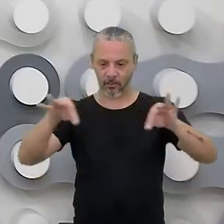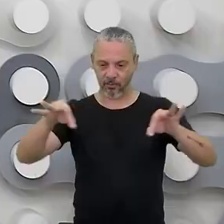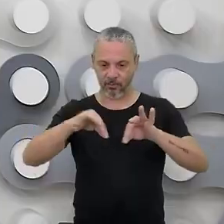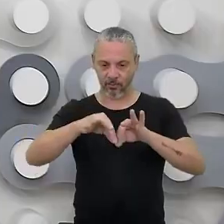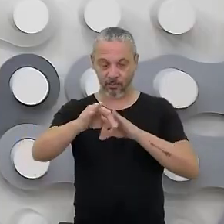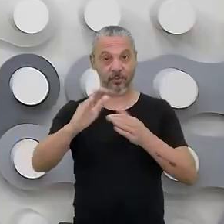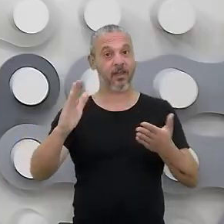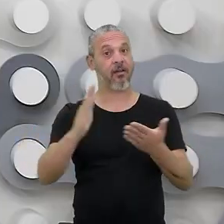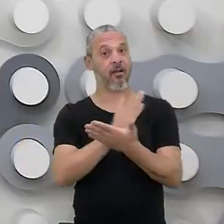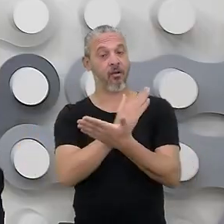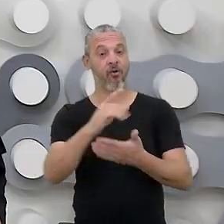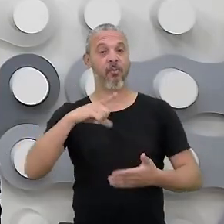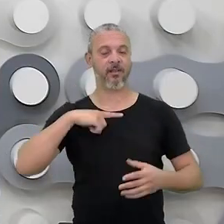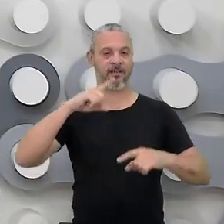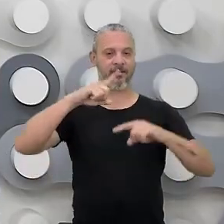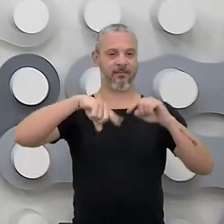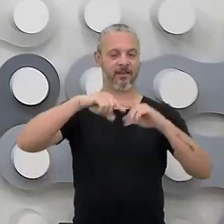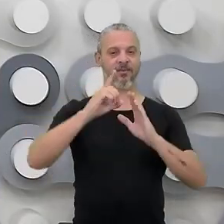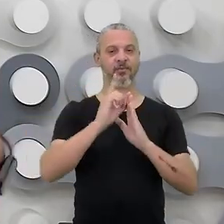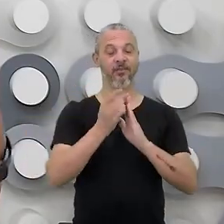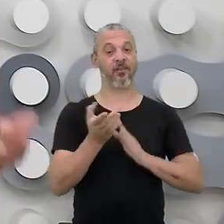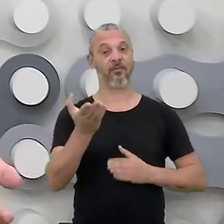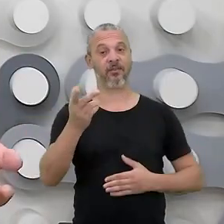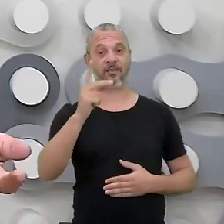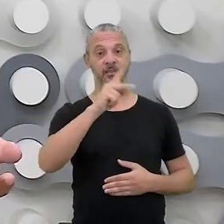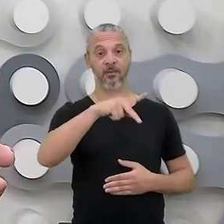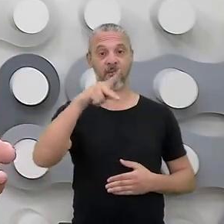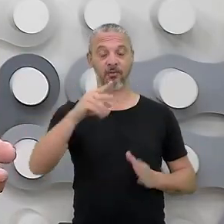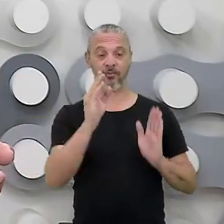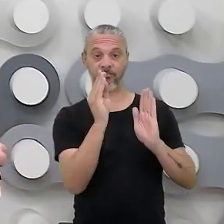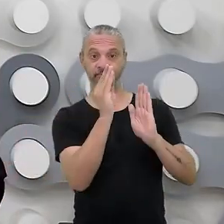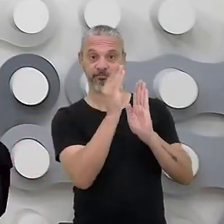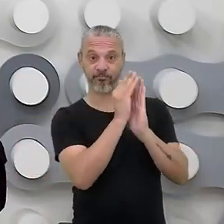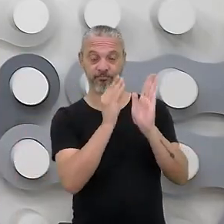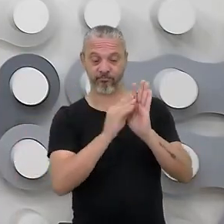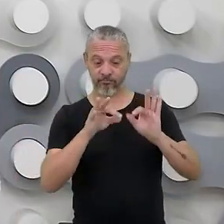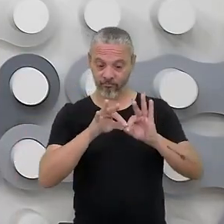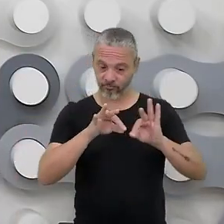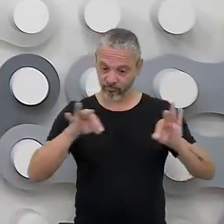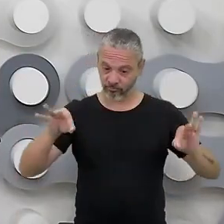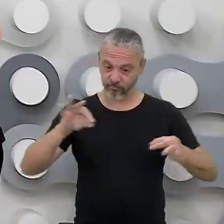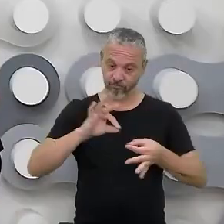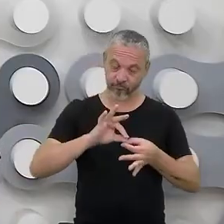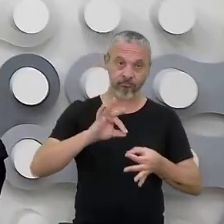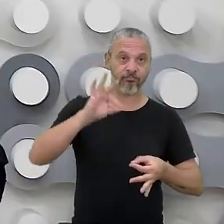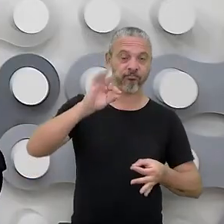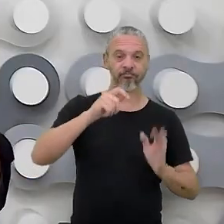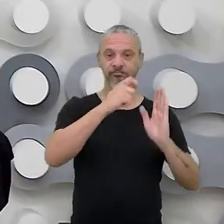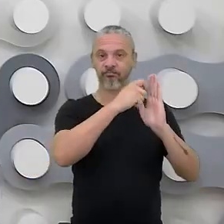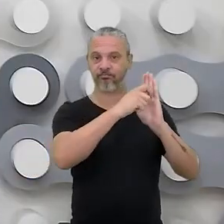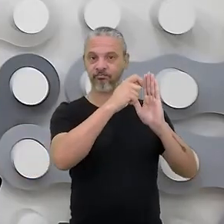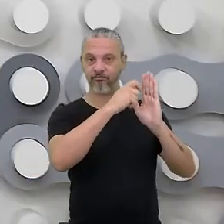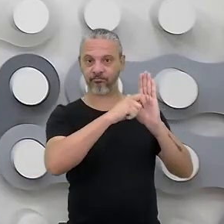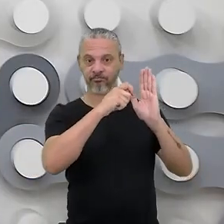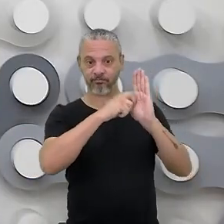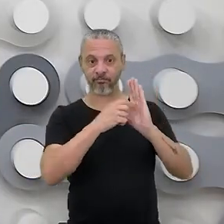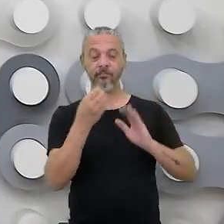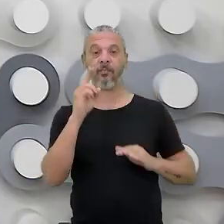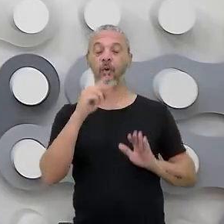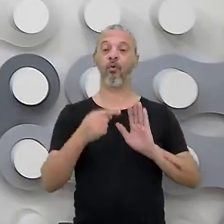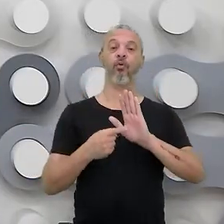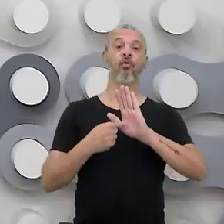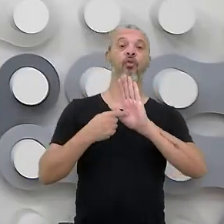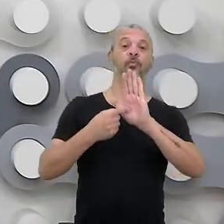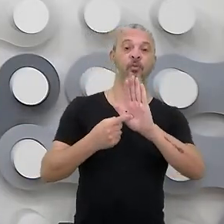estão no material digital. Peça para o seu professor colocar essas medidas para você na lousa ou então mostrar